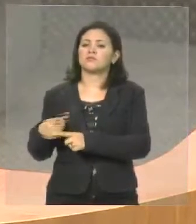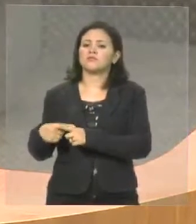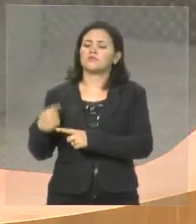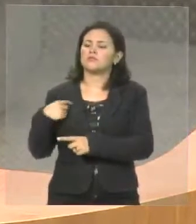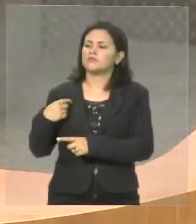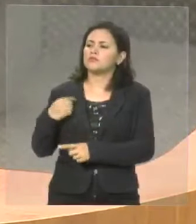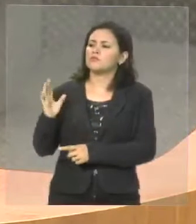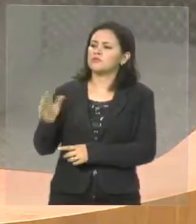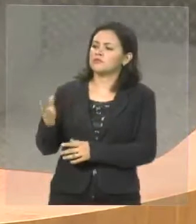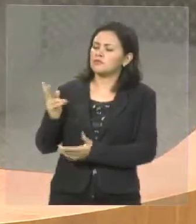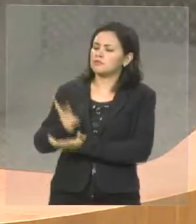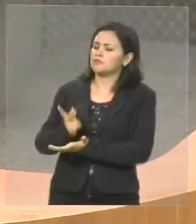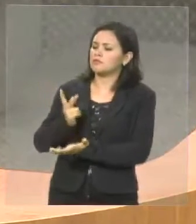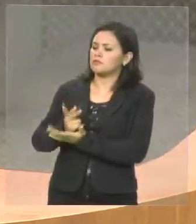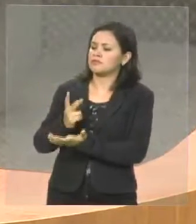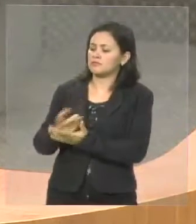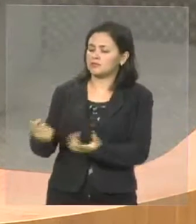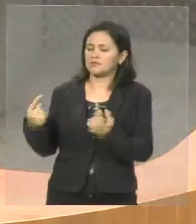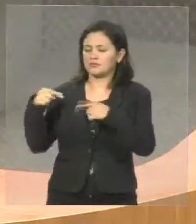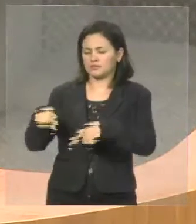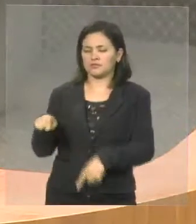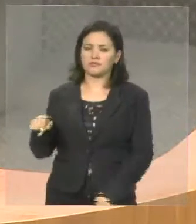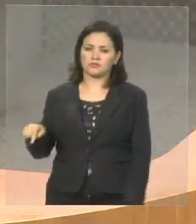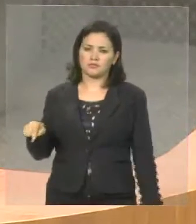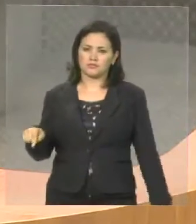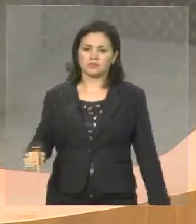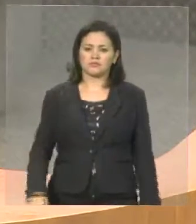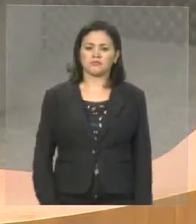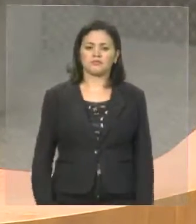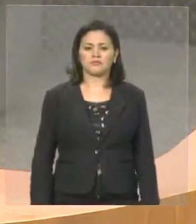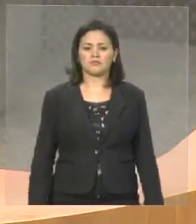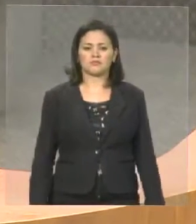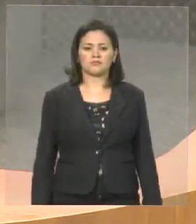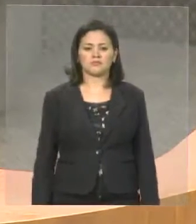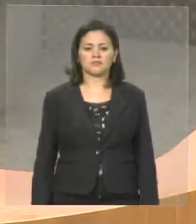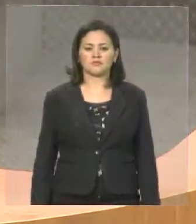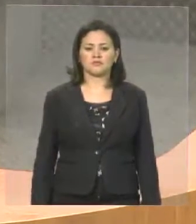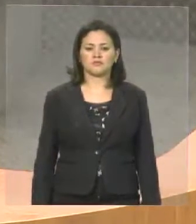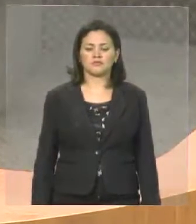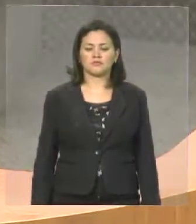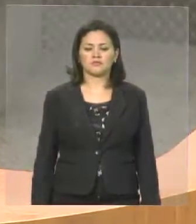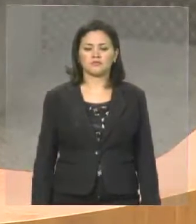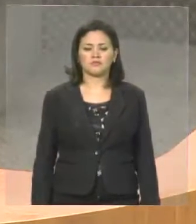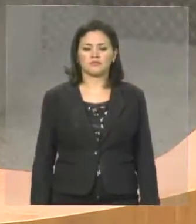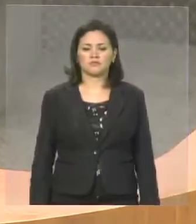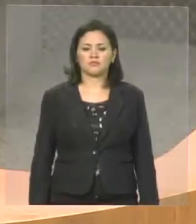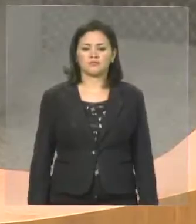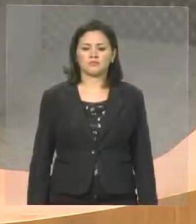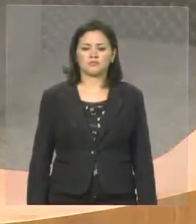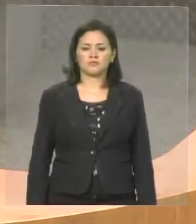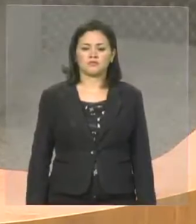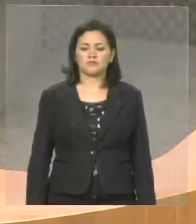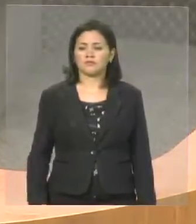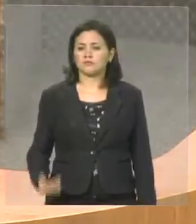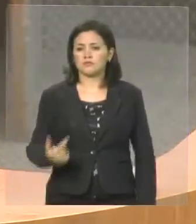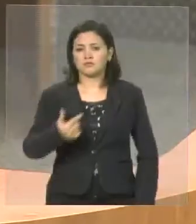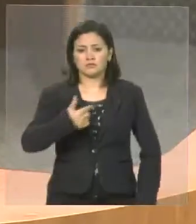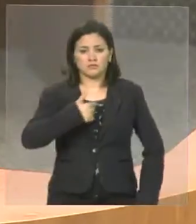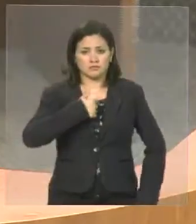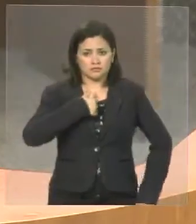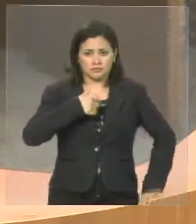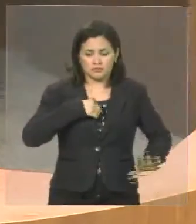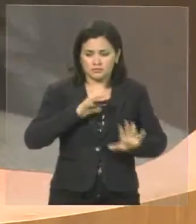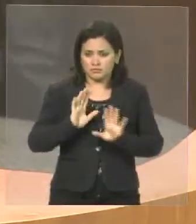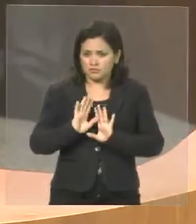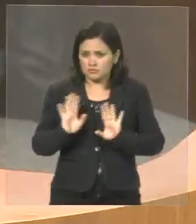posicionamento de oposição nesta casa. E a neutralidade iria beneficiar todo esse trabalho do